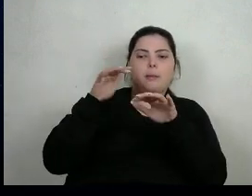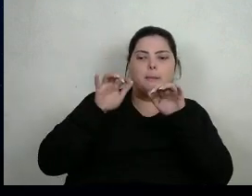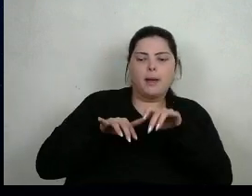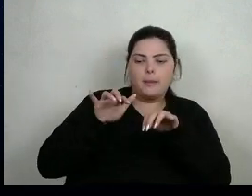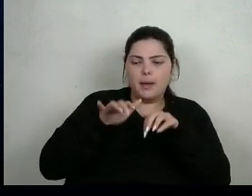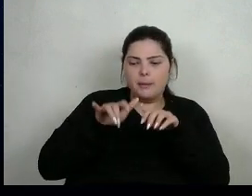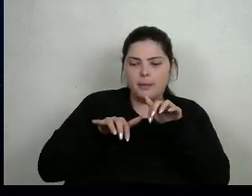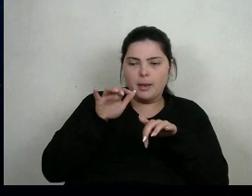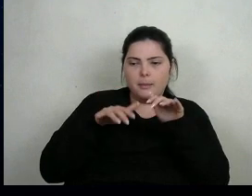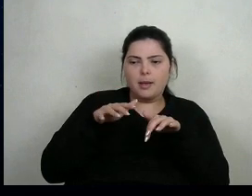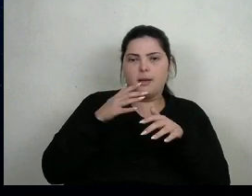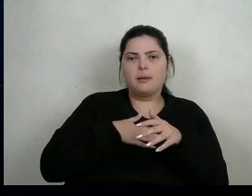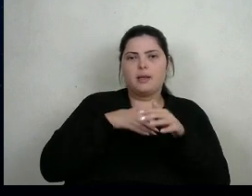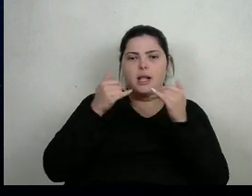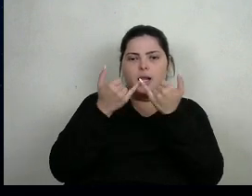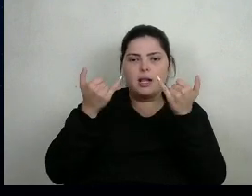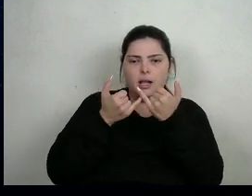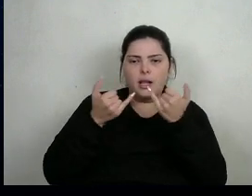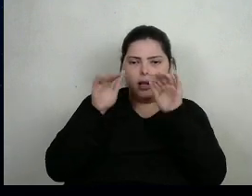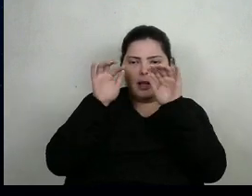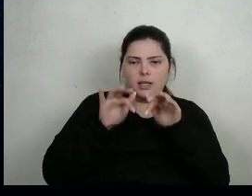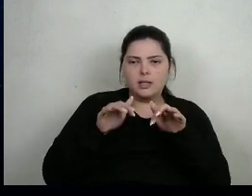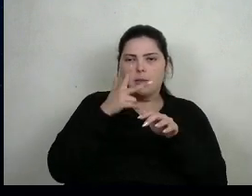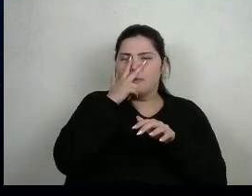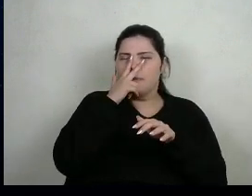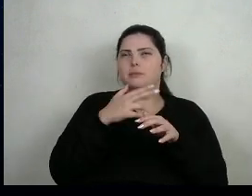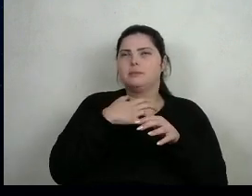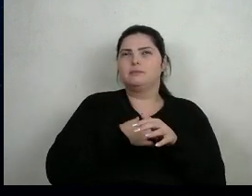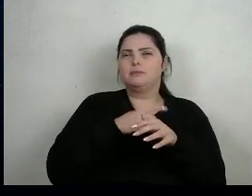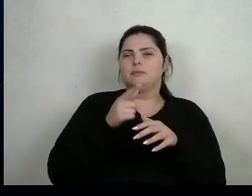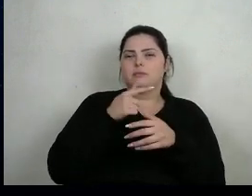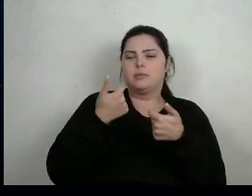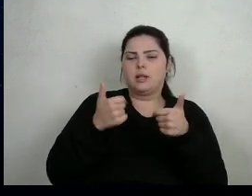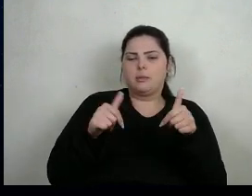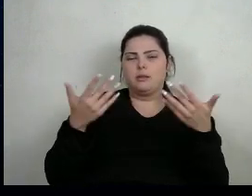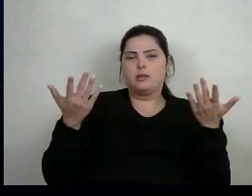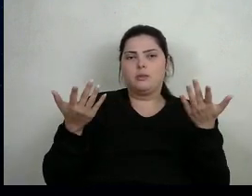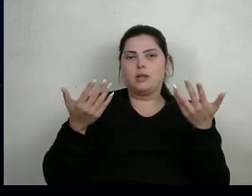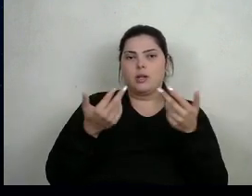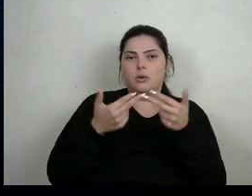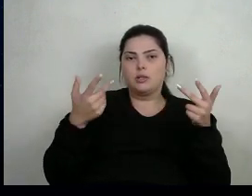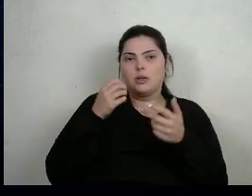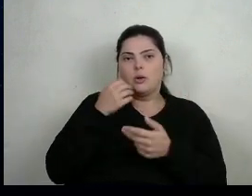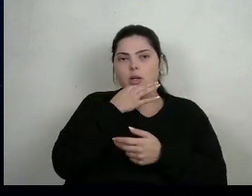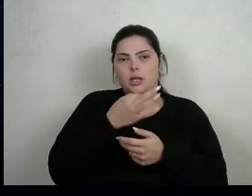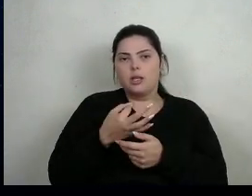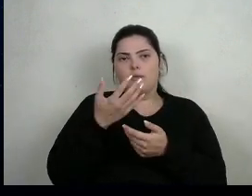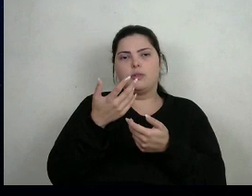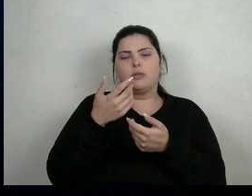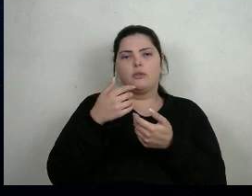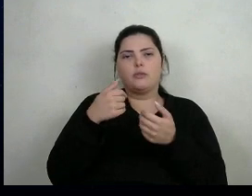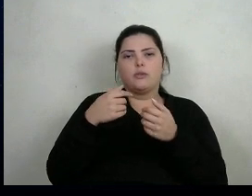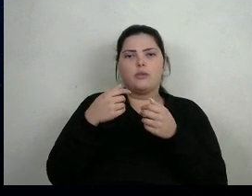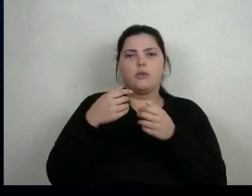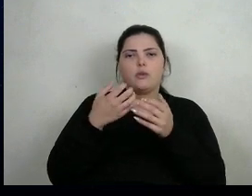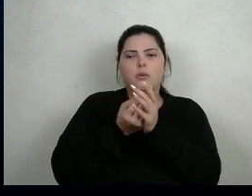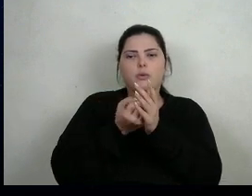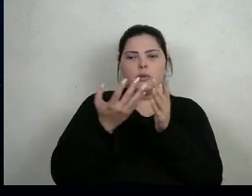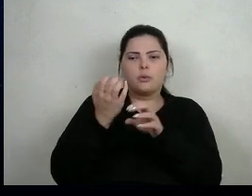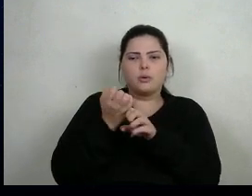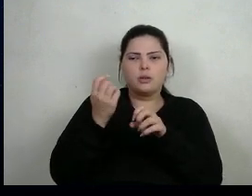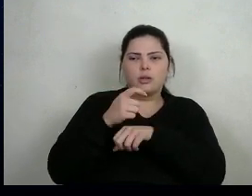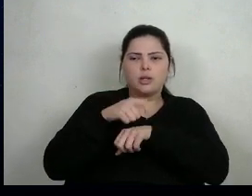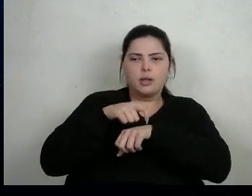linhas sendo preenchidas você não tem a sensação de que a pessoa não tá trabalhando aquelas coisas absurdas de eu vou contar quanto tempo a pessoa gastou no banheiro